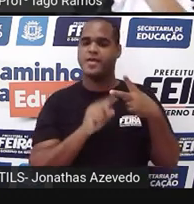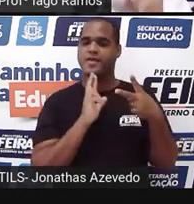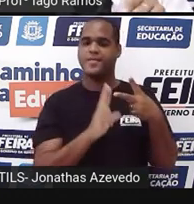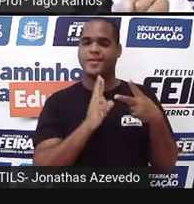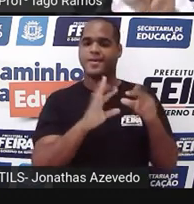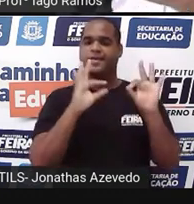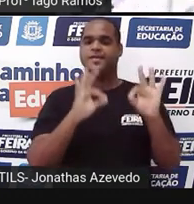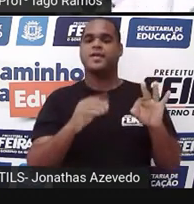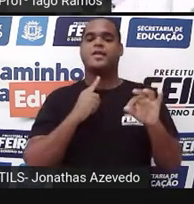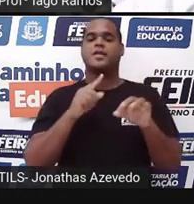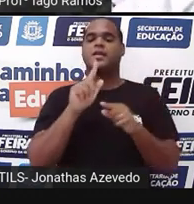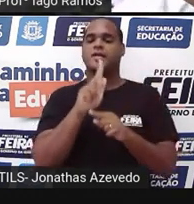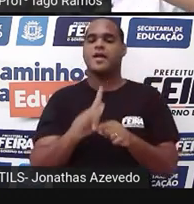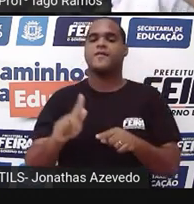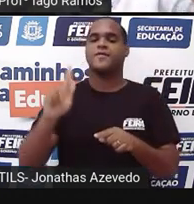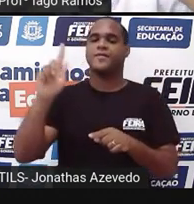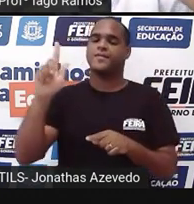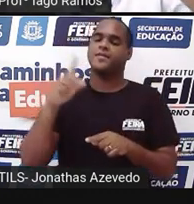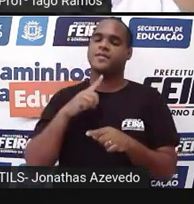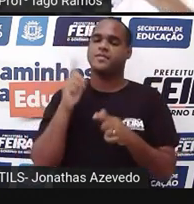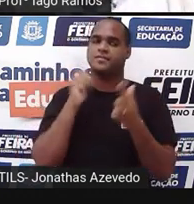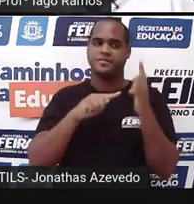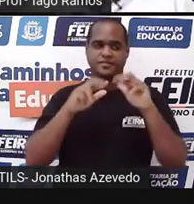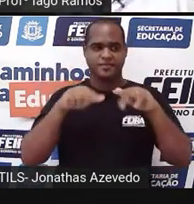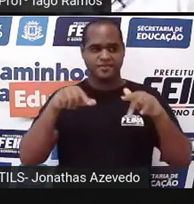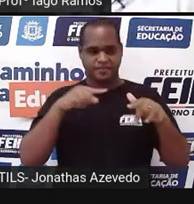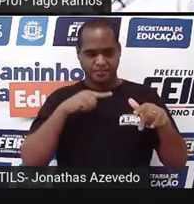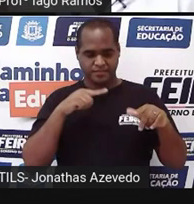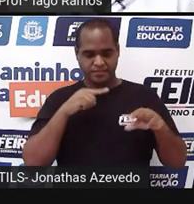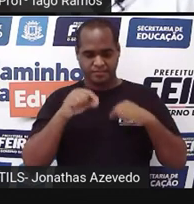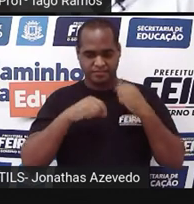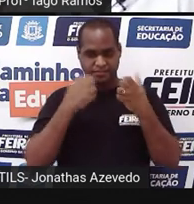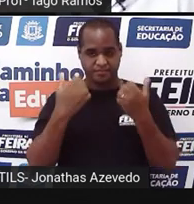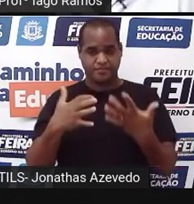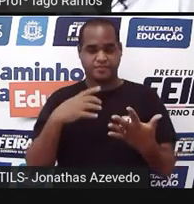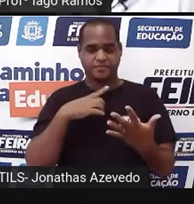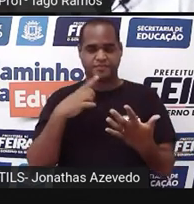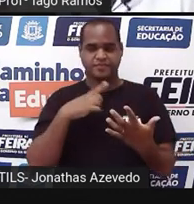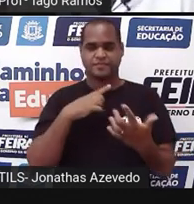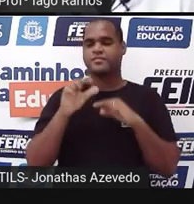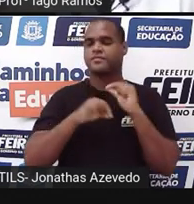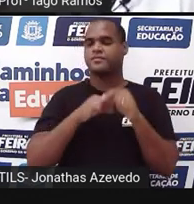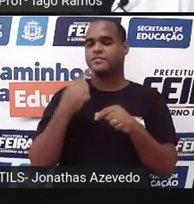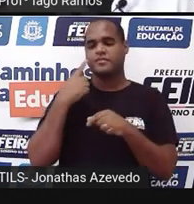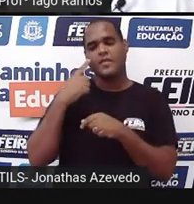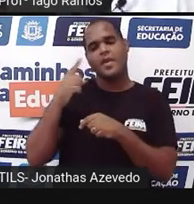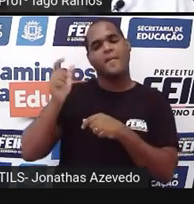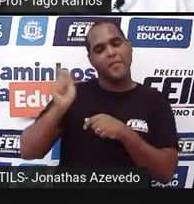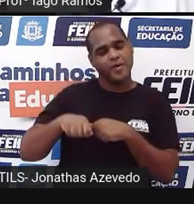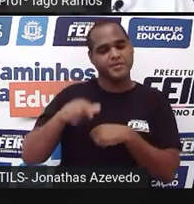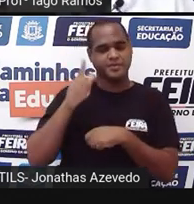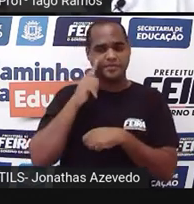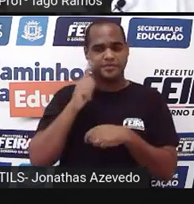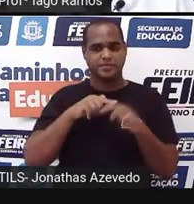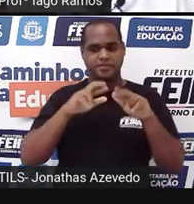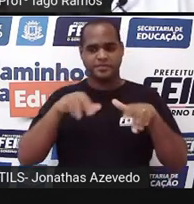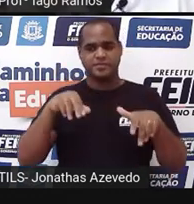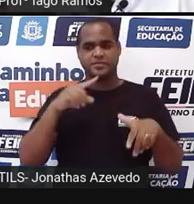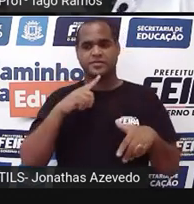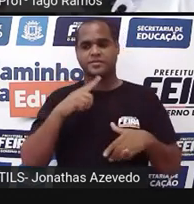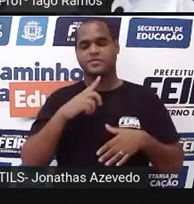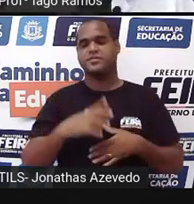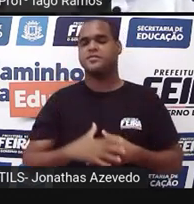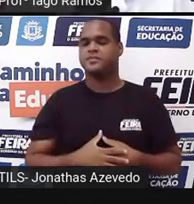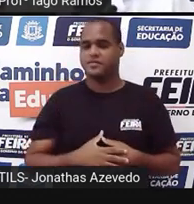no gráfico as retas se cruzam o cruzamento tem um ponto o ponto tem essa única solução